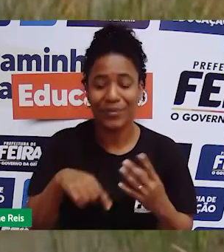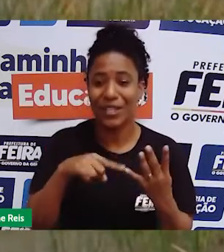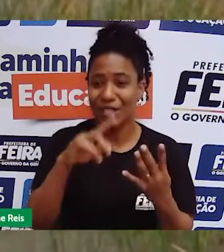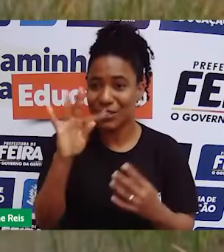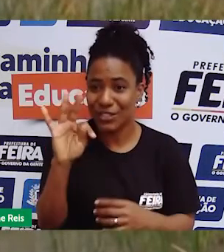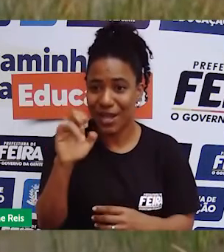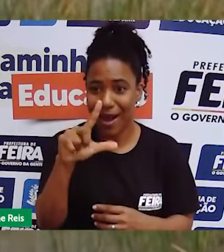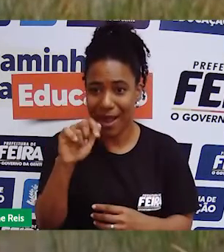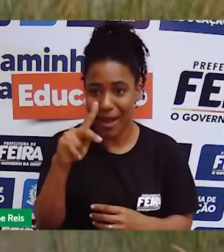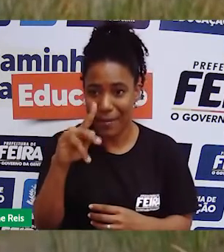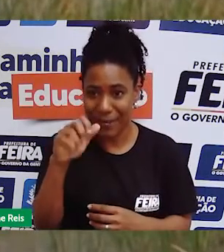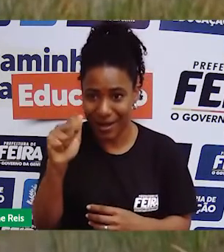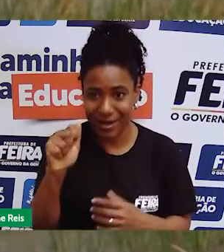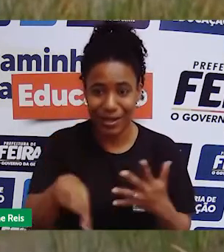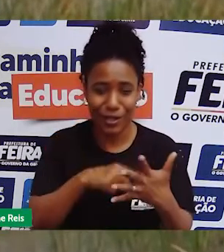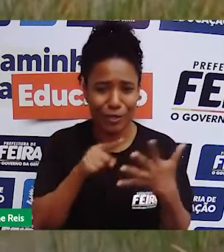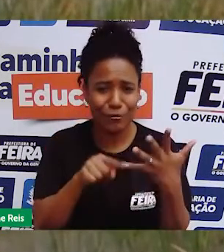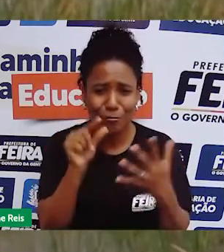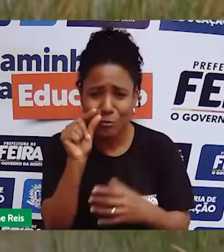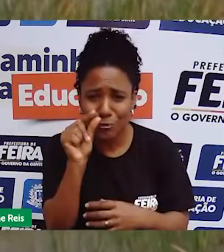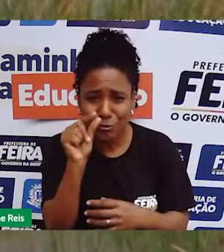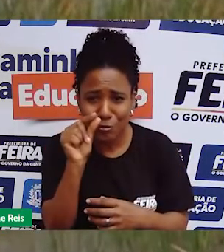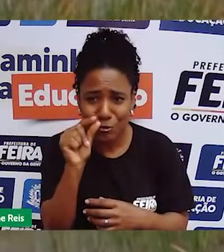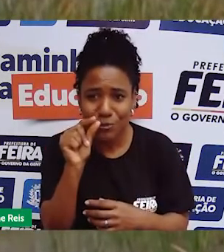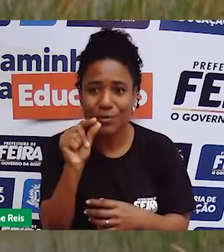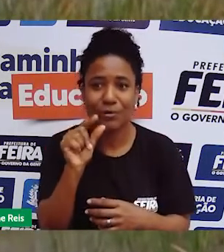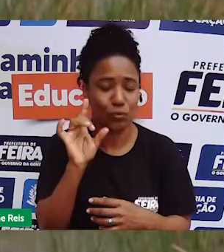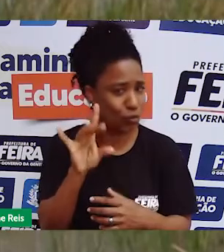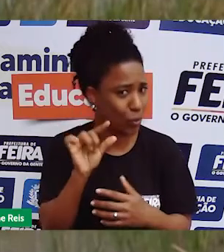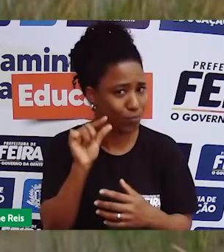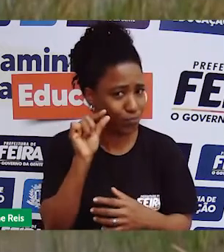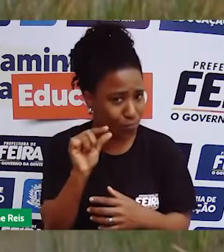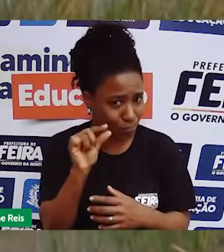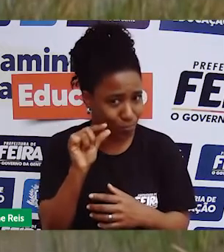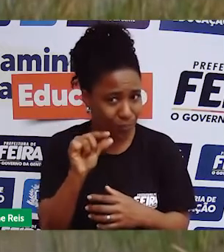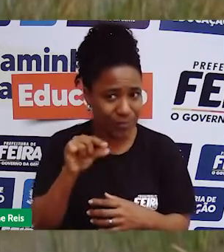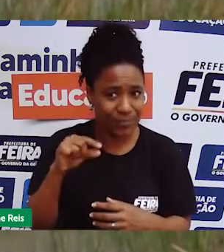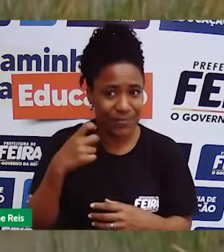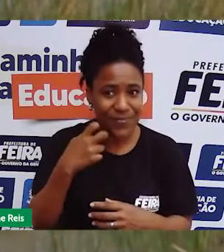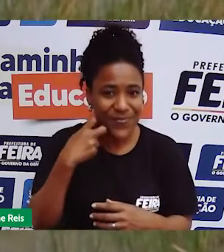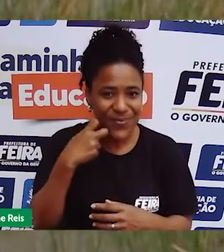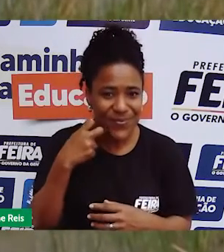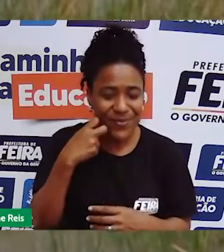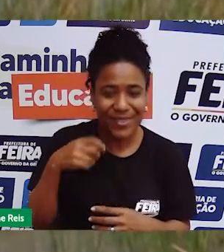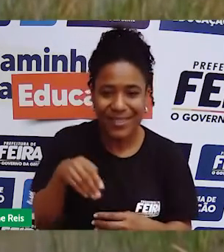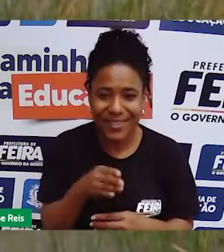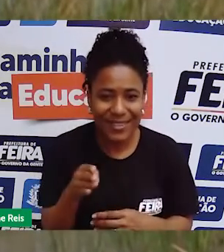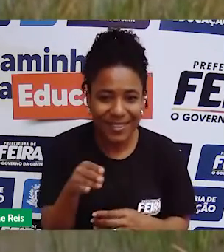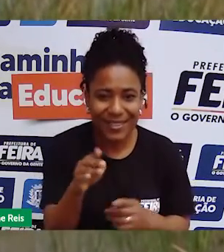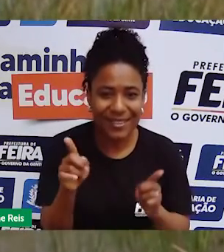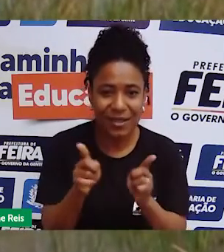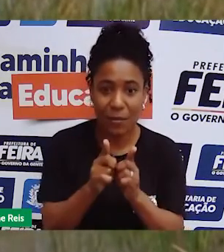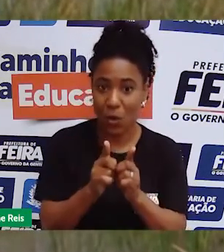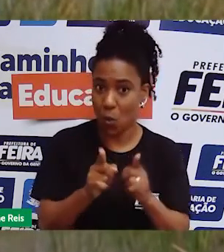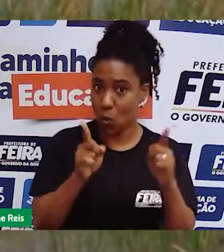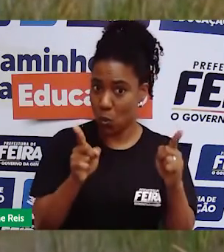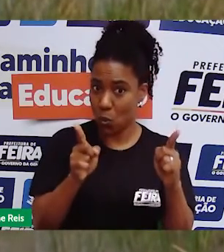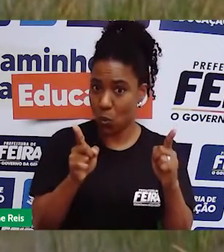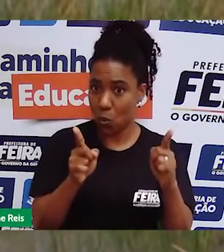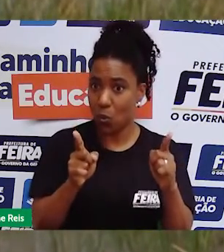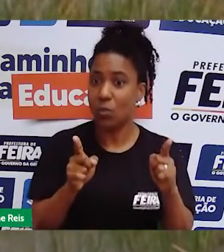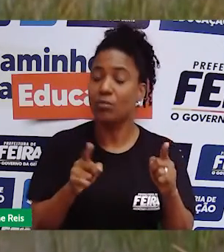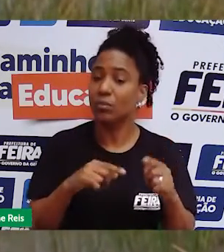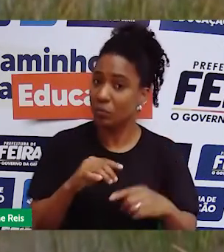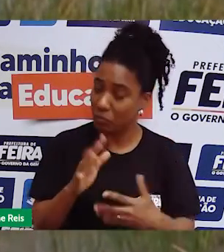tilápia e o mussum. Por enquanto, a senhora só está pegando a piabinha, né? Por enquanto, só está pegando a piabinha porque os outros graúdos a gente pega